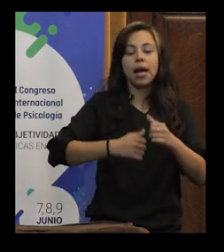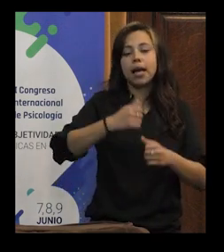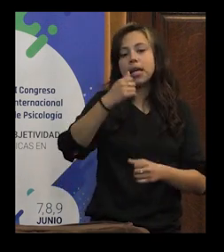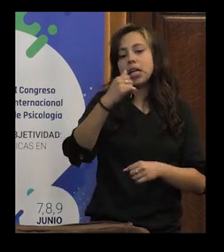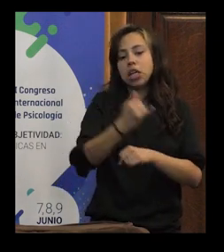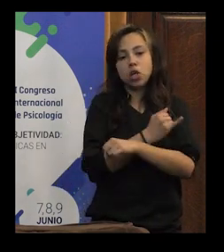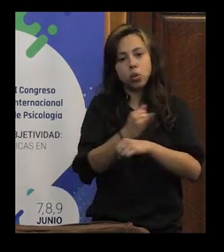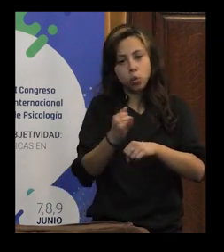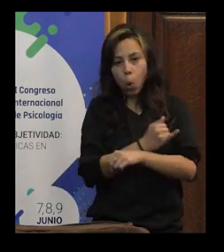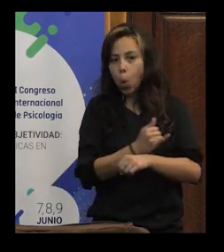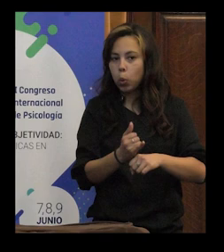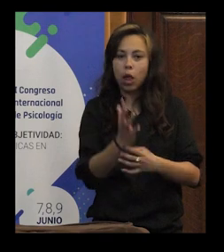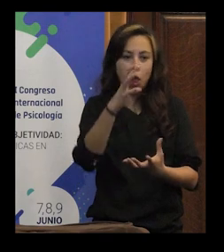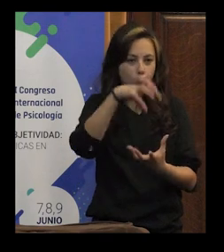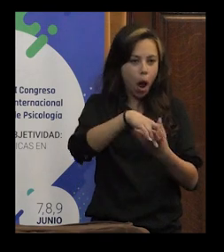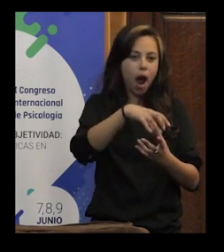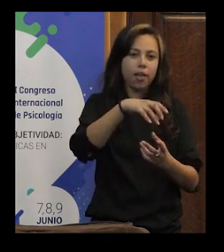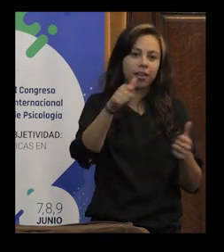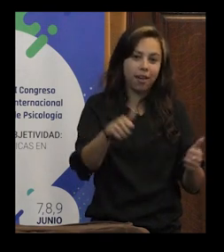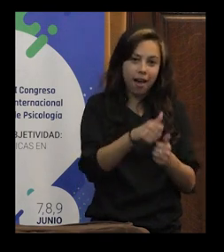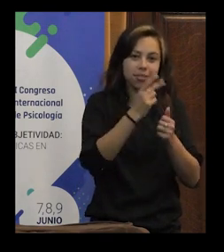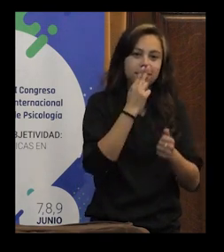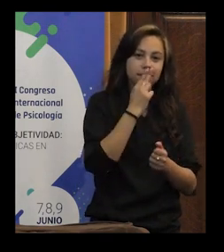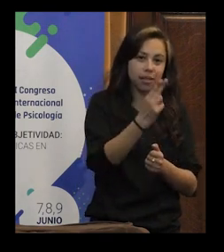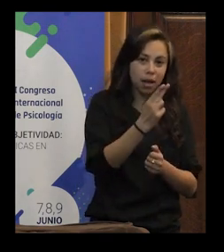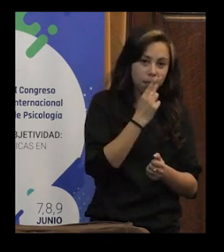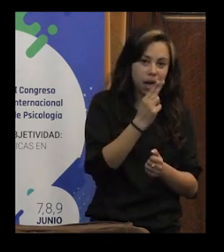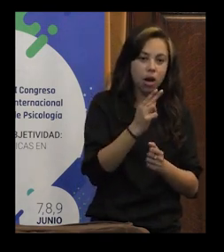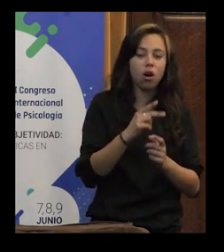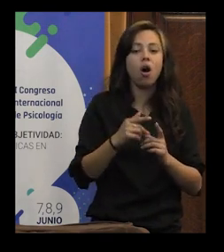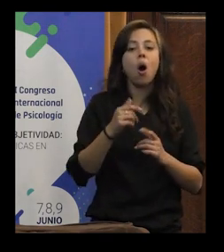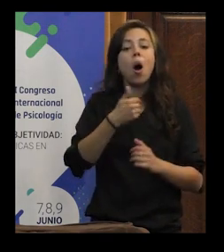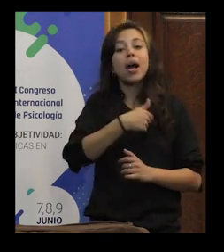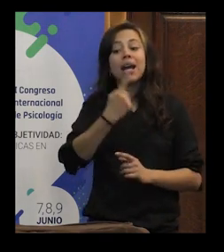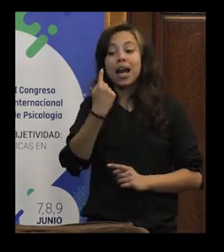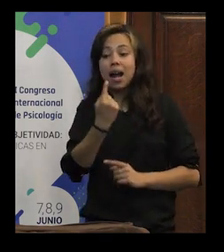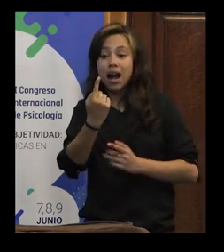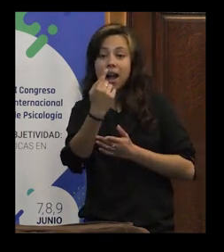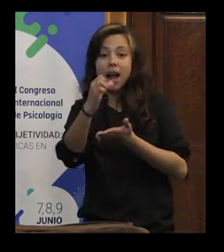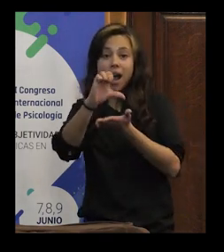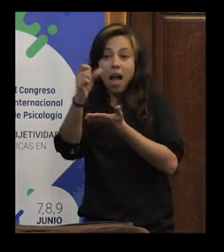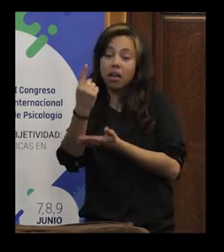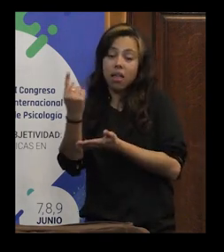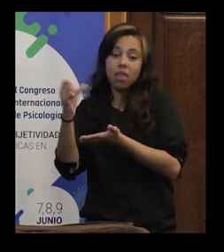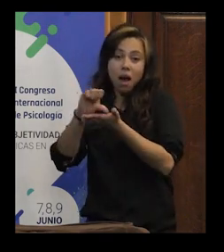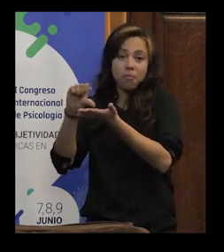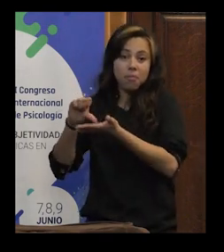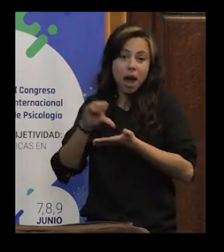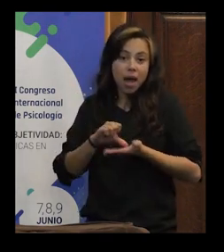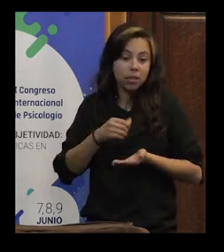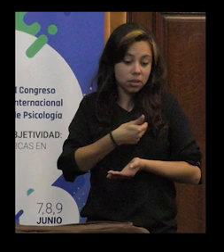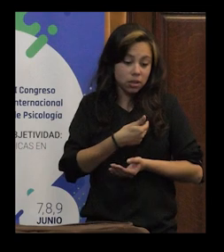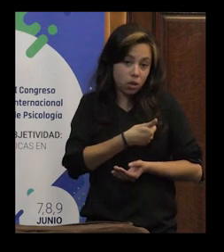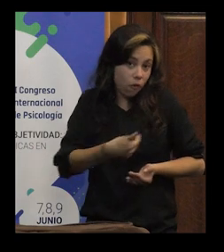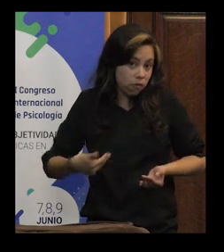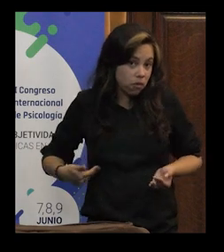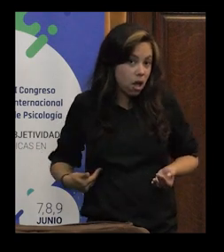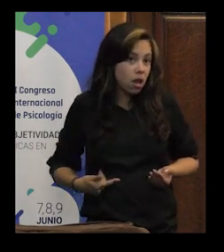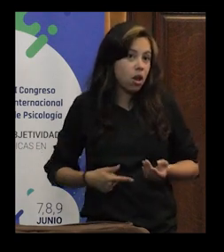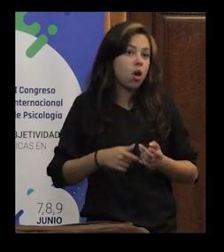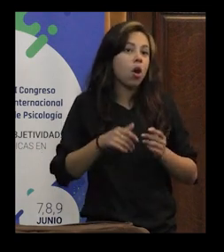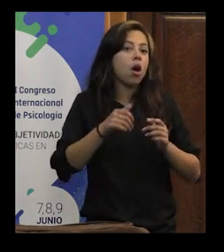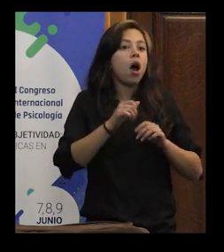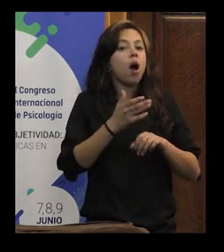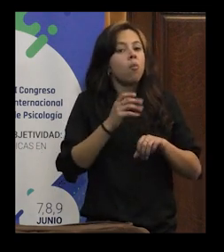países signatários da OMS han instituído medidas para frenar a venda e o consumo de